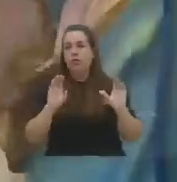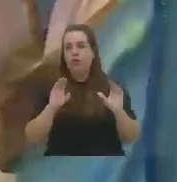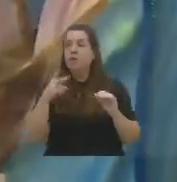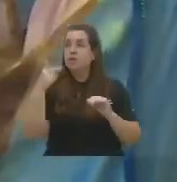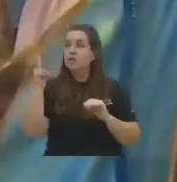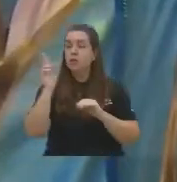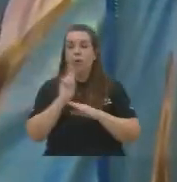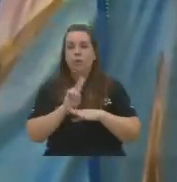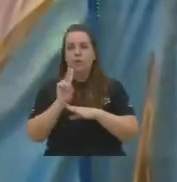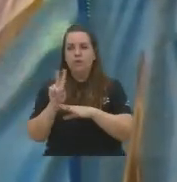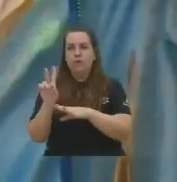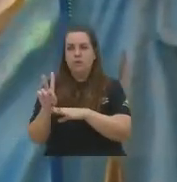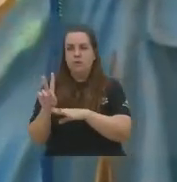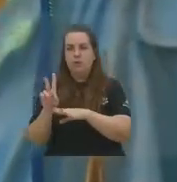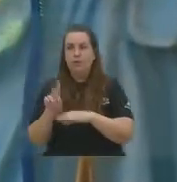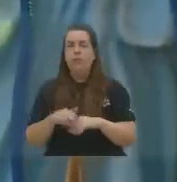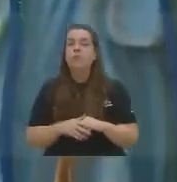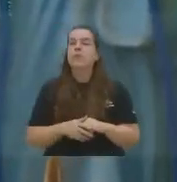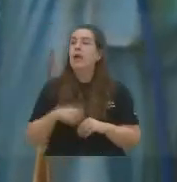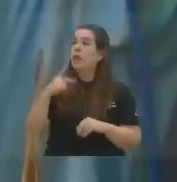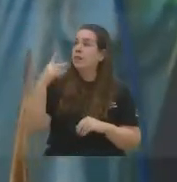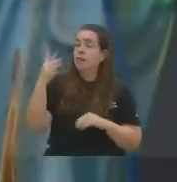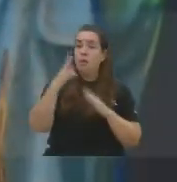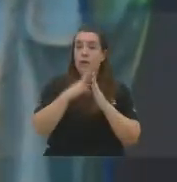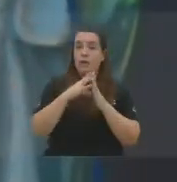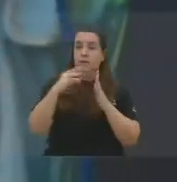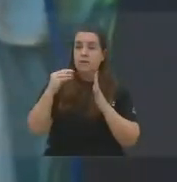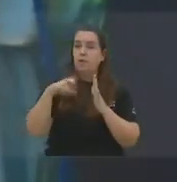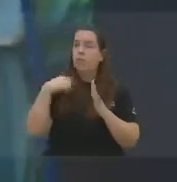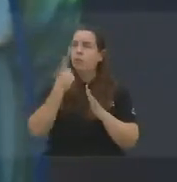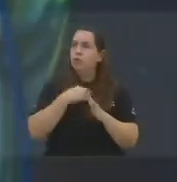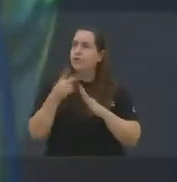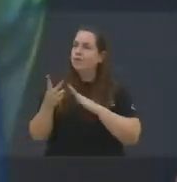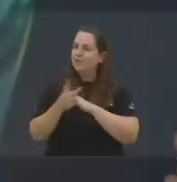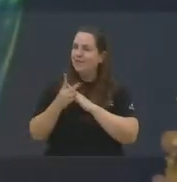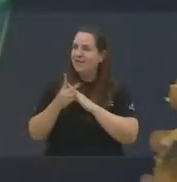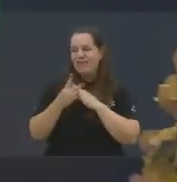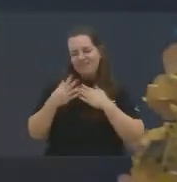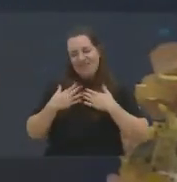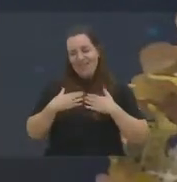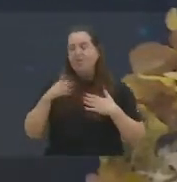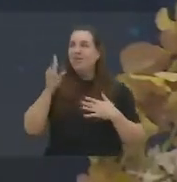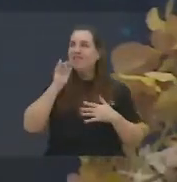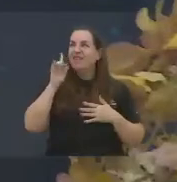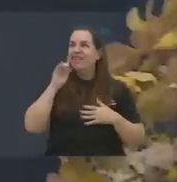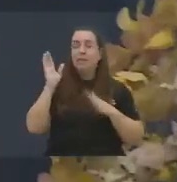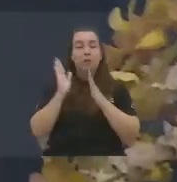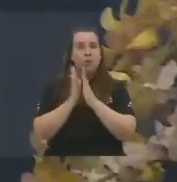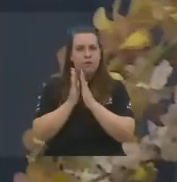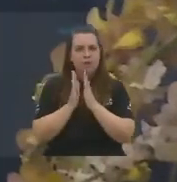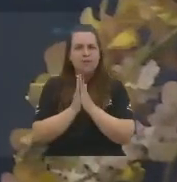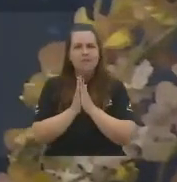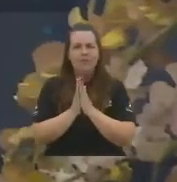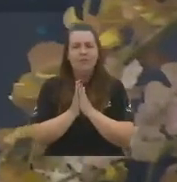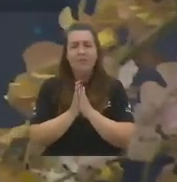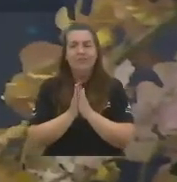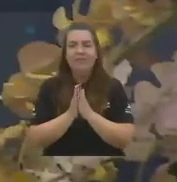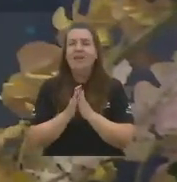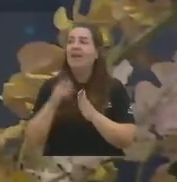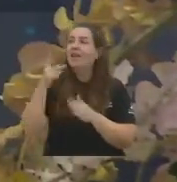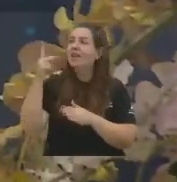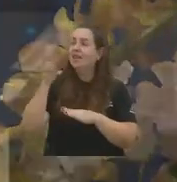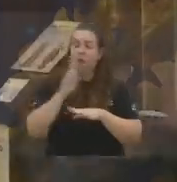Tua proteção. A Teu exemplo nos cingimos diariamente pela oração. Com